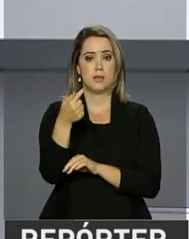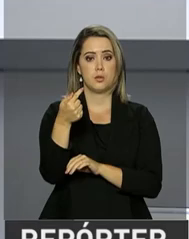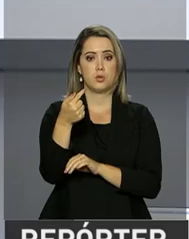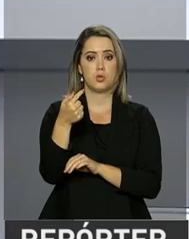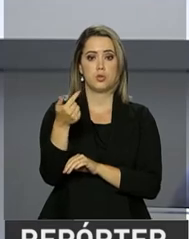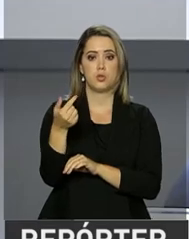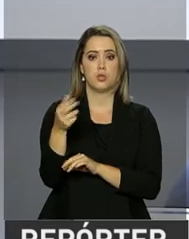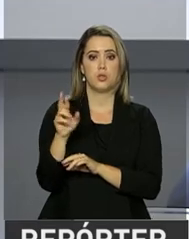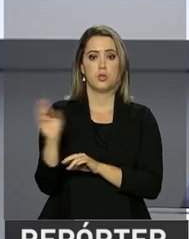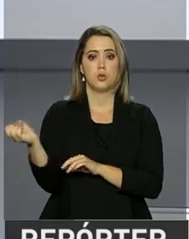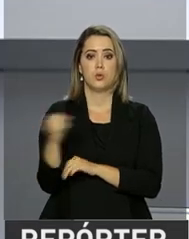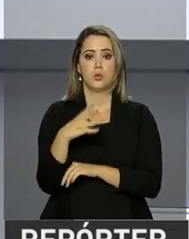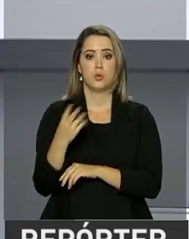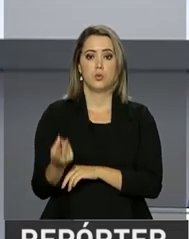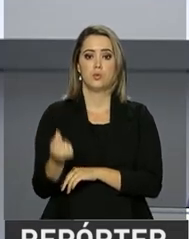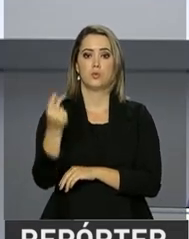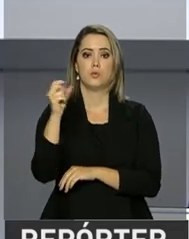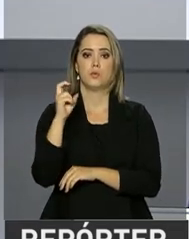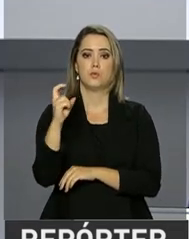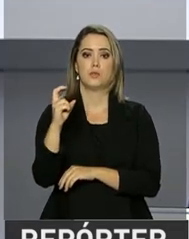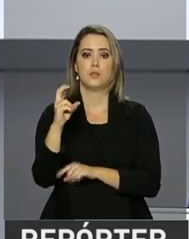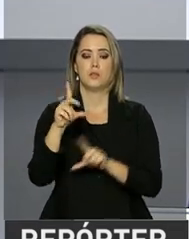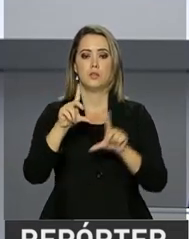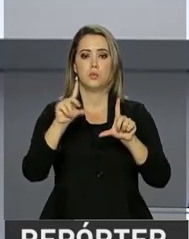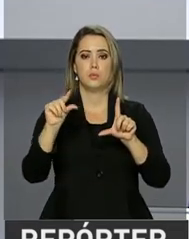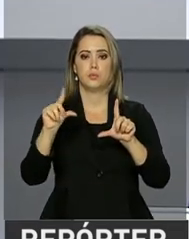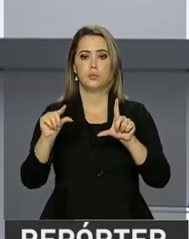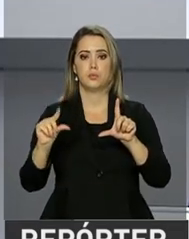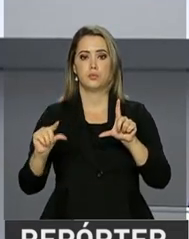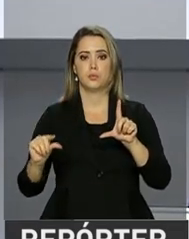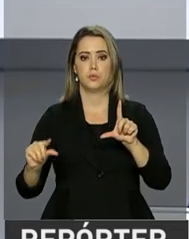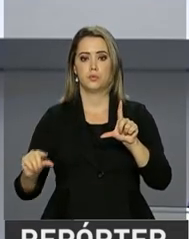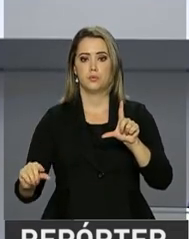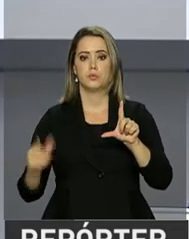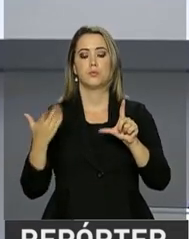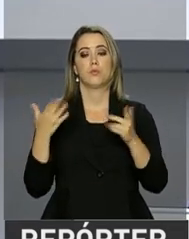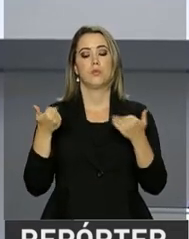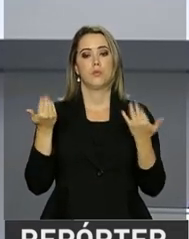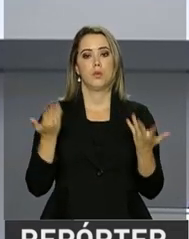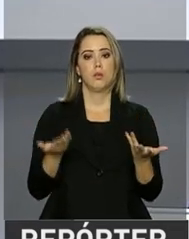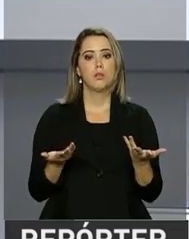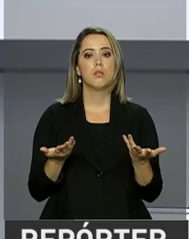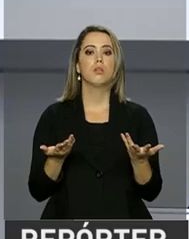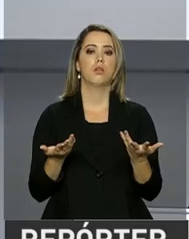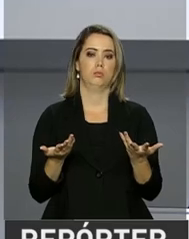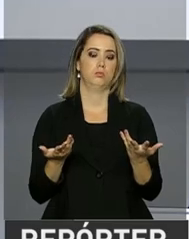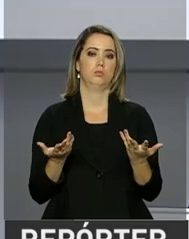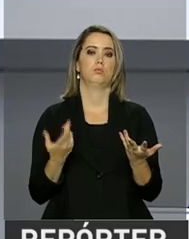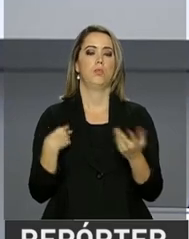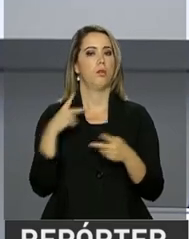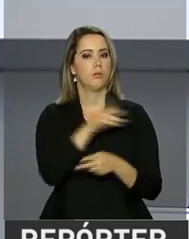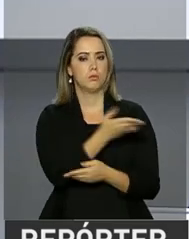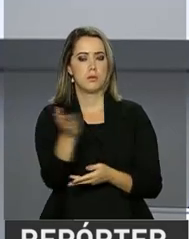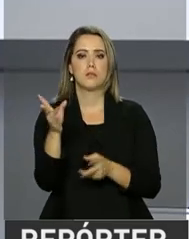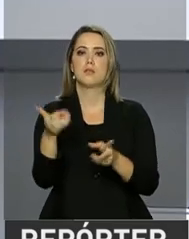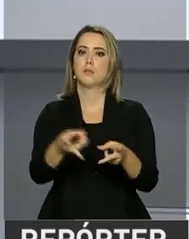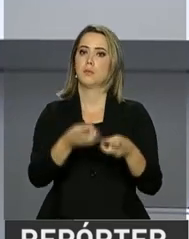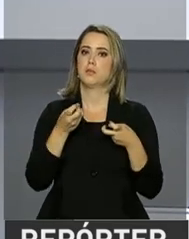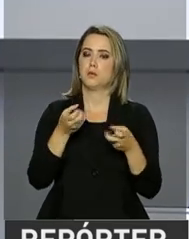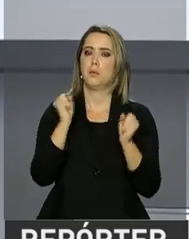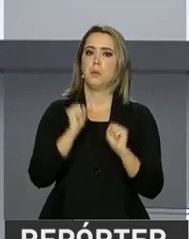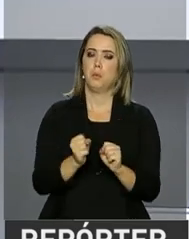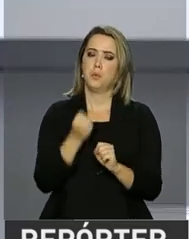reajustes. 5 foram de redução de preço. Tá certo? Então, percebam que isso também pode